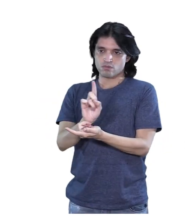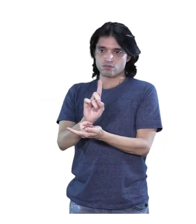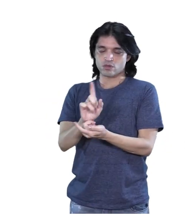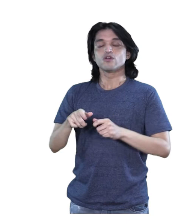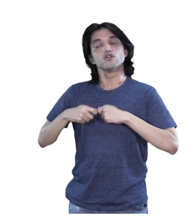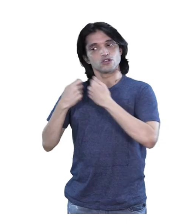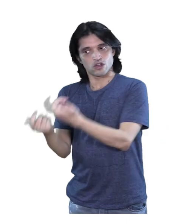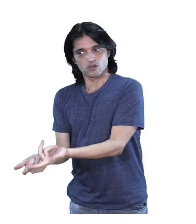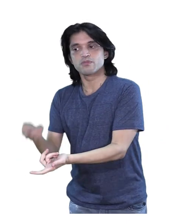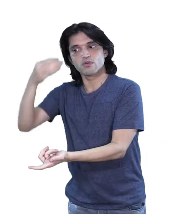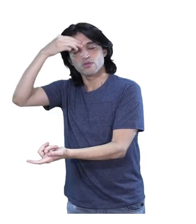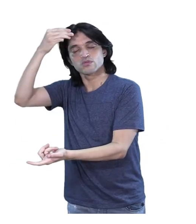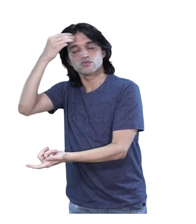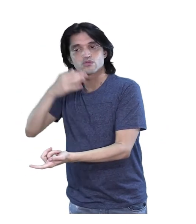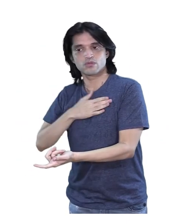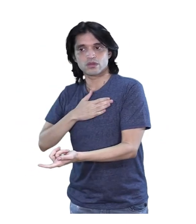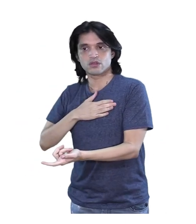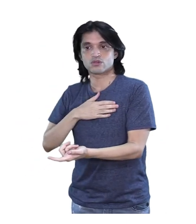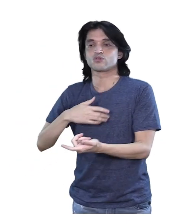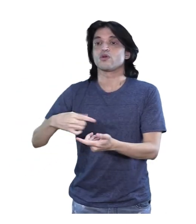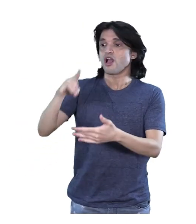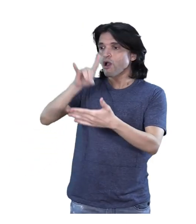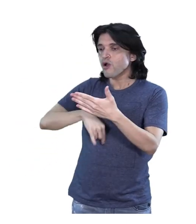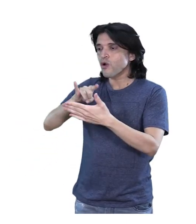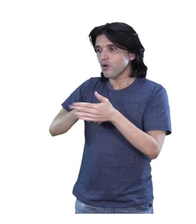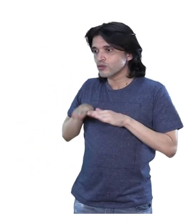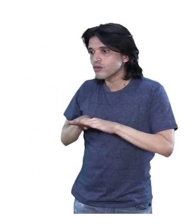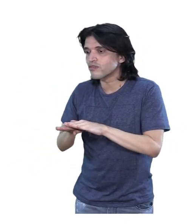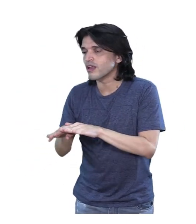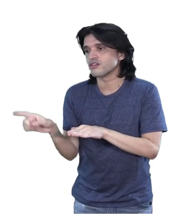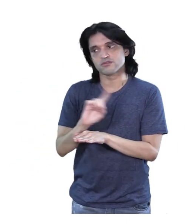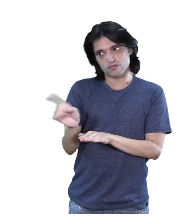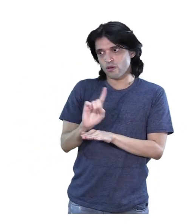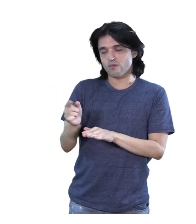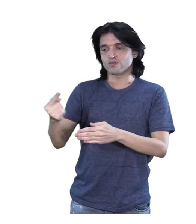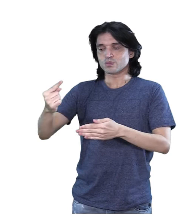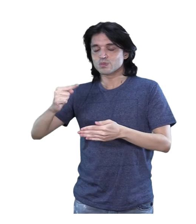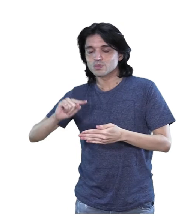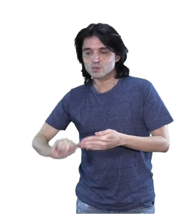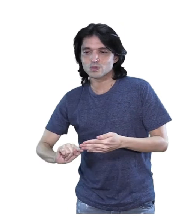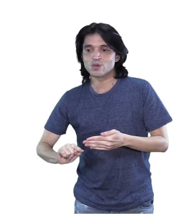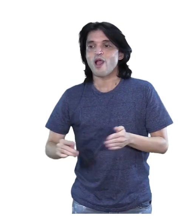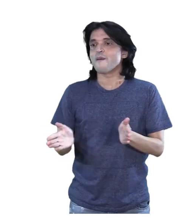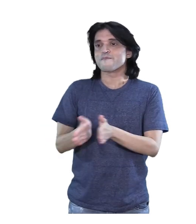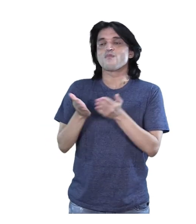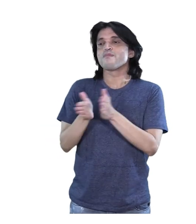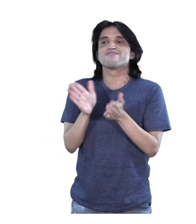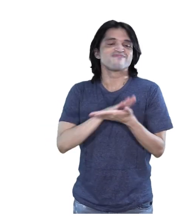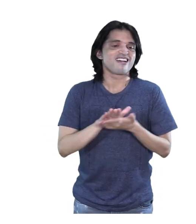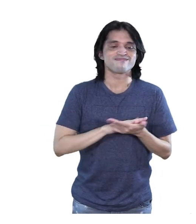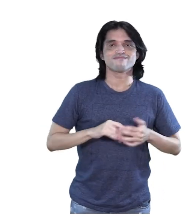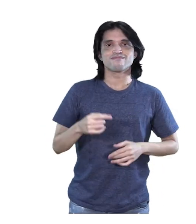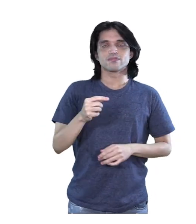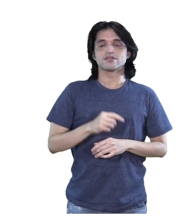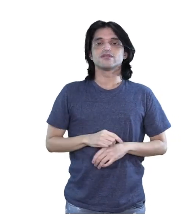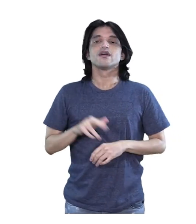alfaiate. Nada aos pobres. A irmã chegou em seguida. pontuou assim: deixo meus bens à